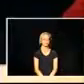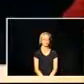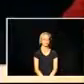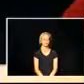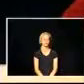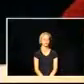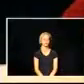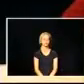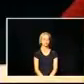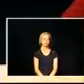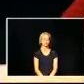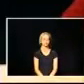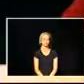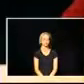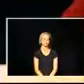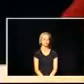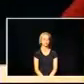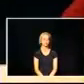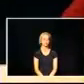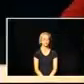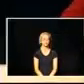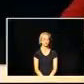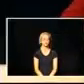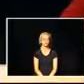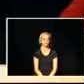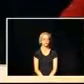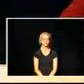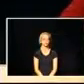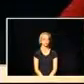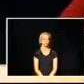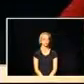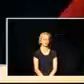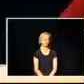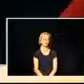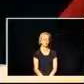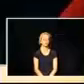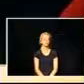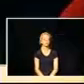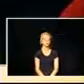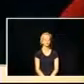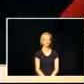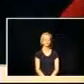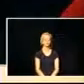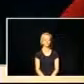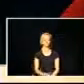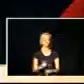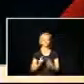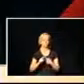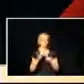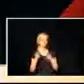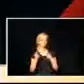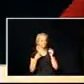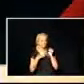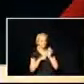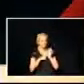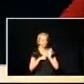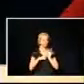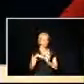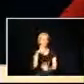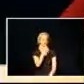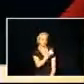a finalidade quando ela busca inserir alunos no cadastro da